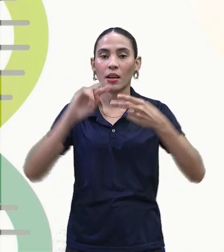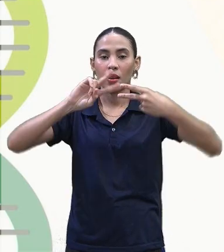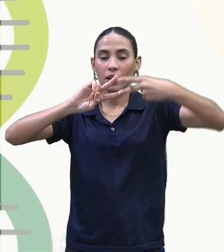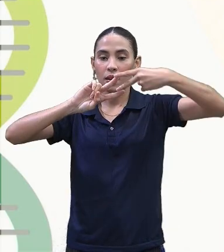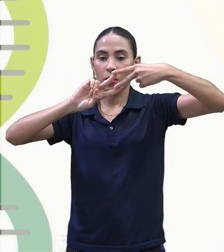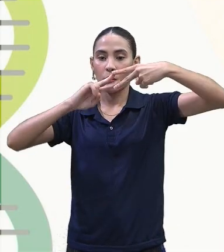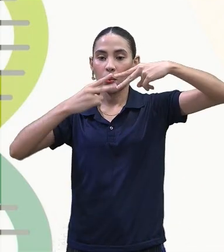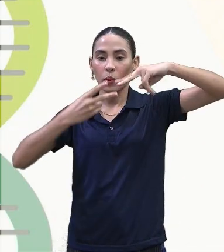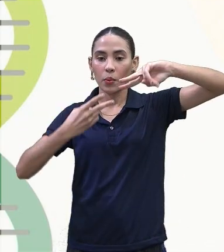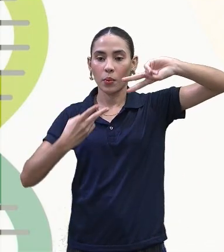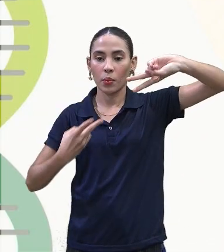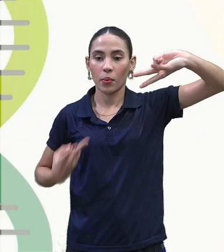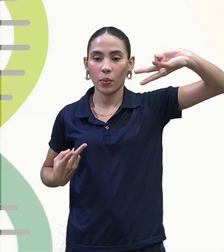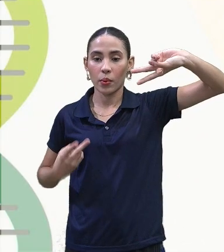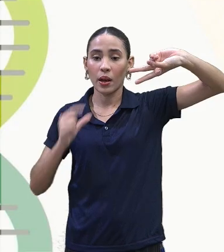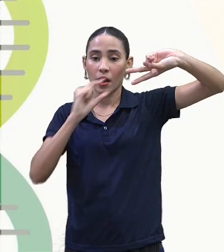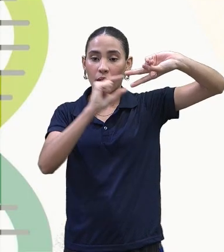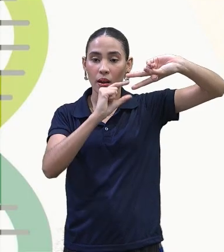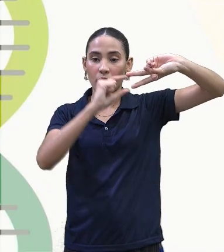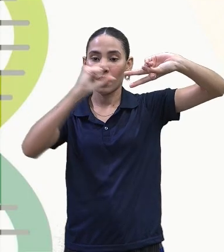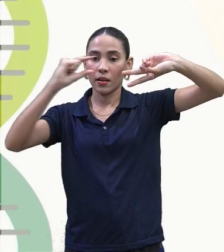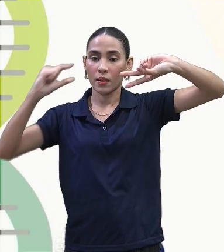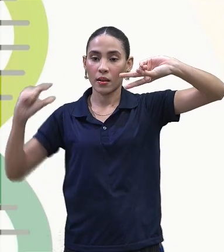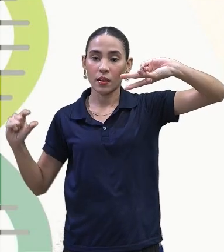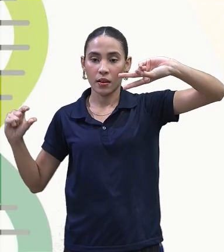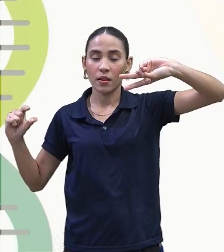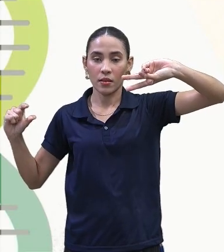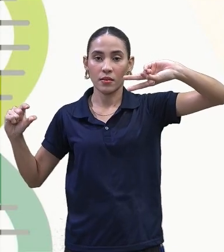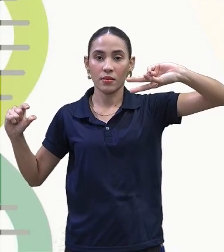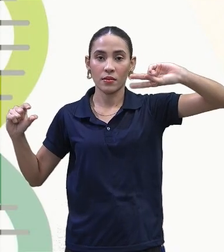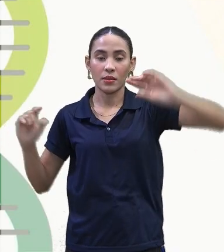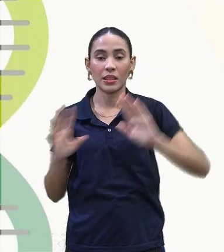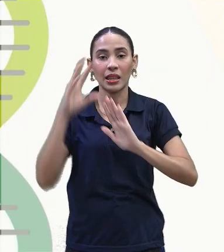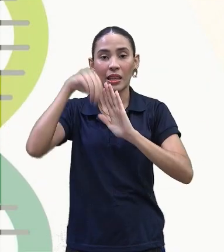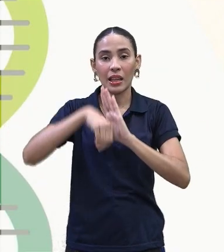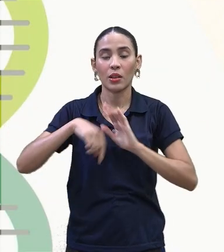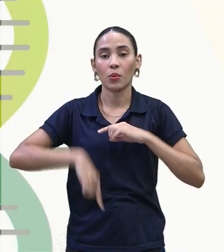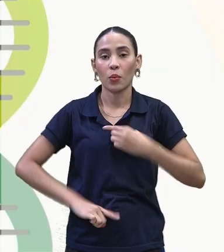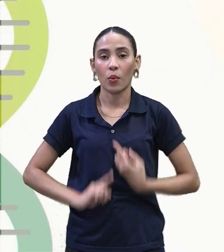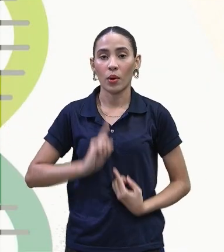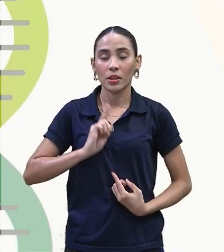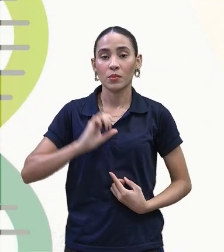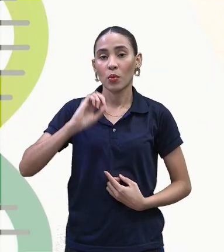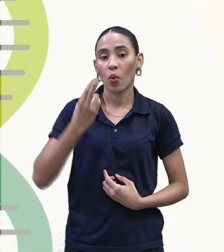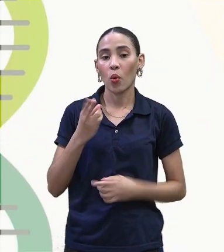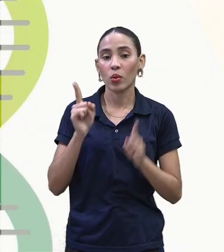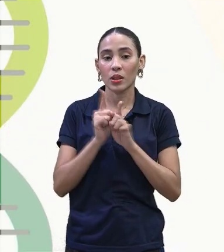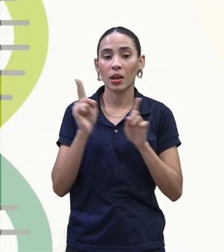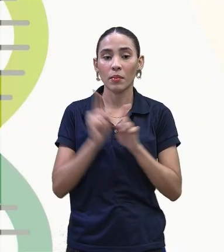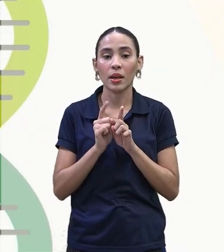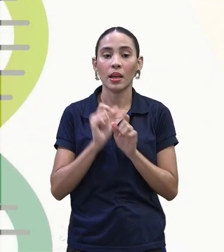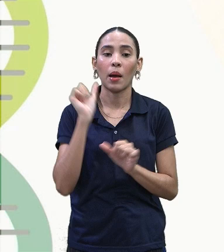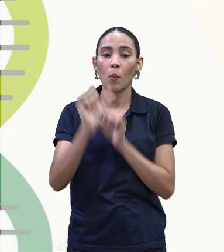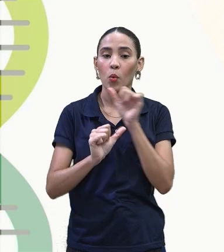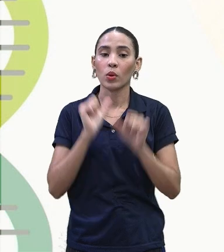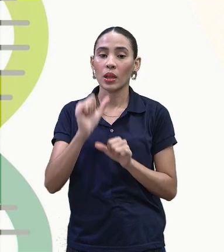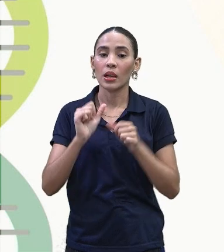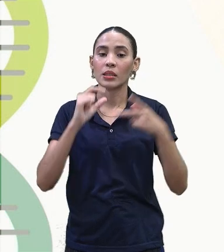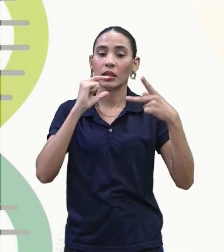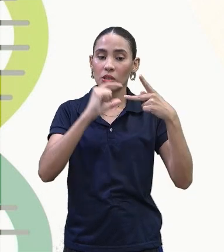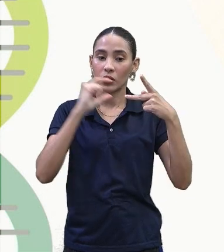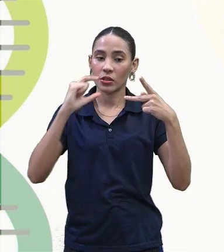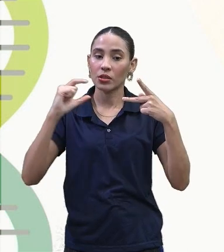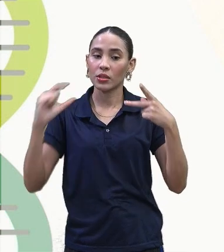retirar aquela informação, aquele gene daquele organismo. Ou também a modificação de